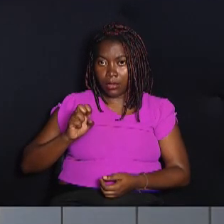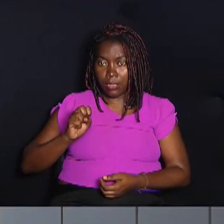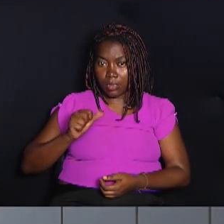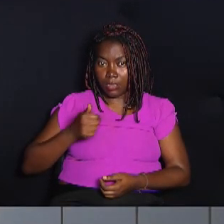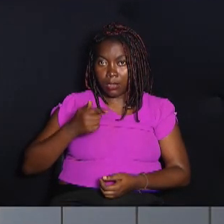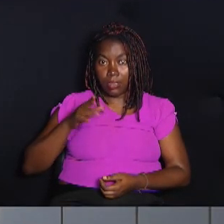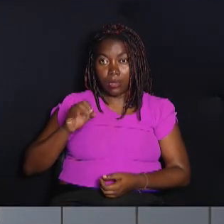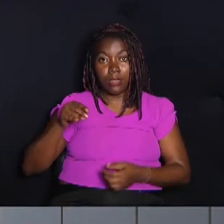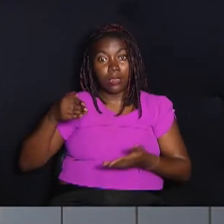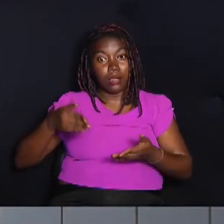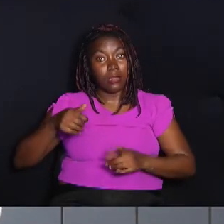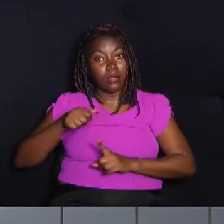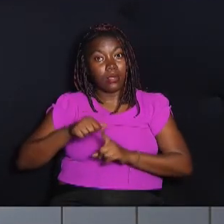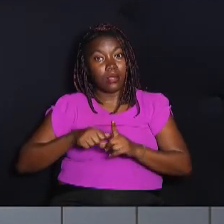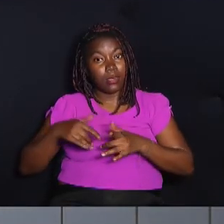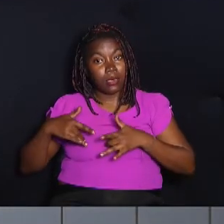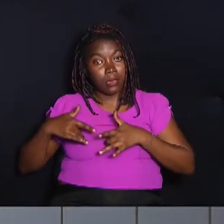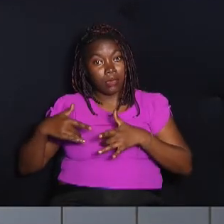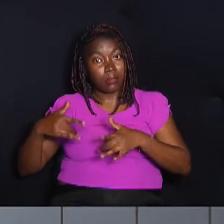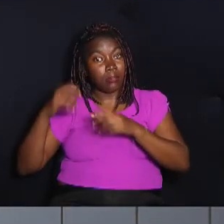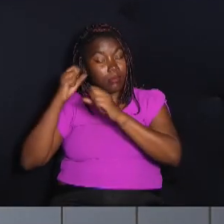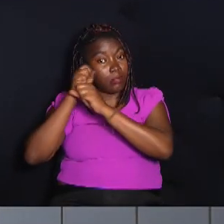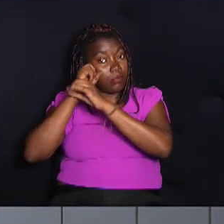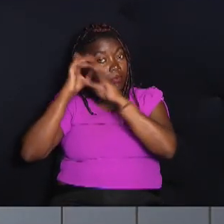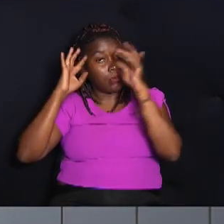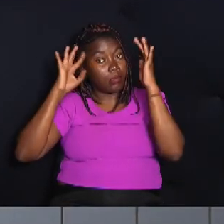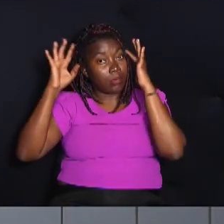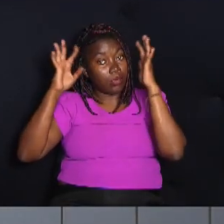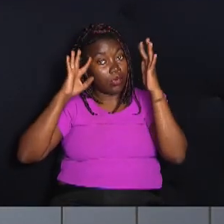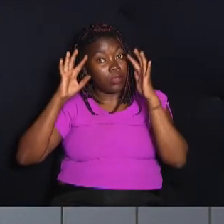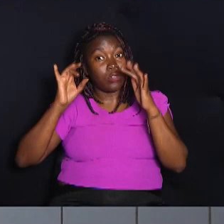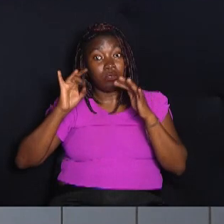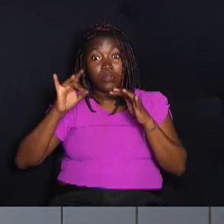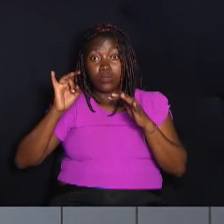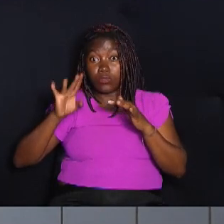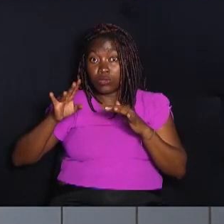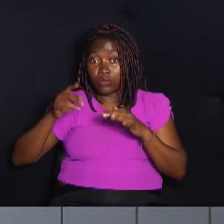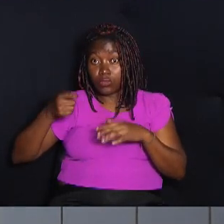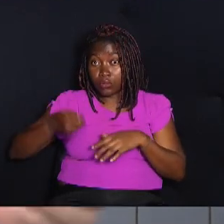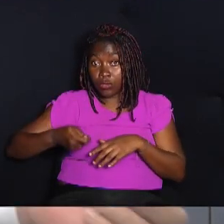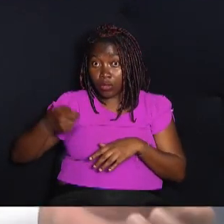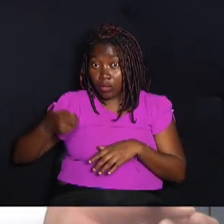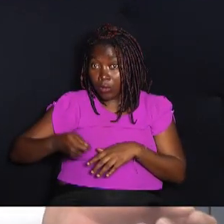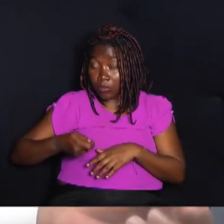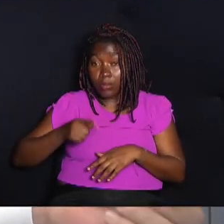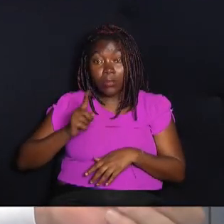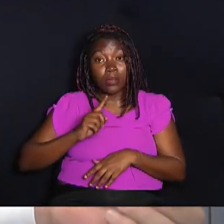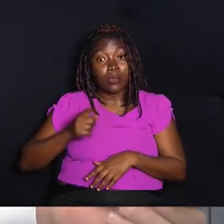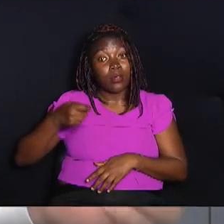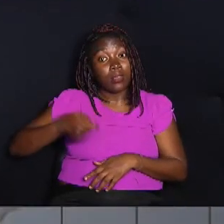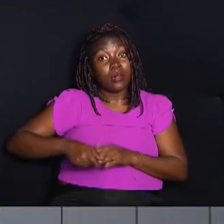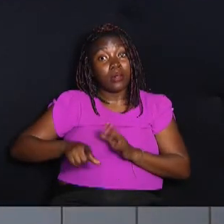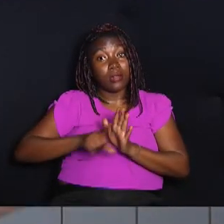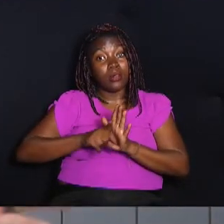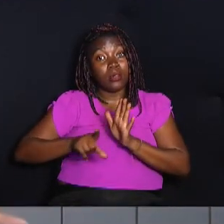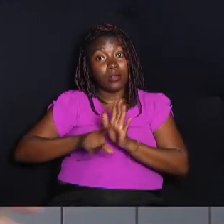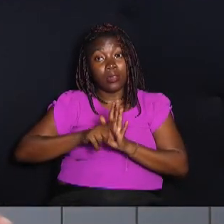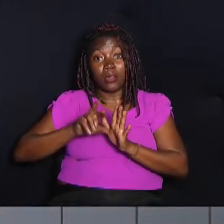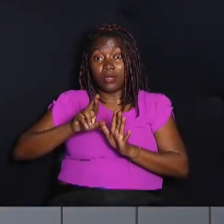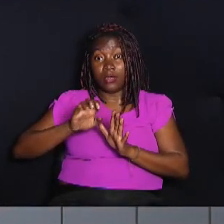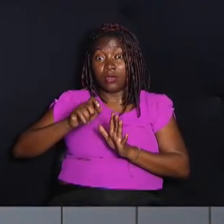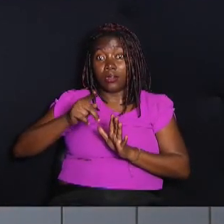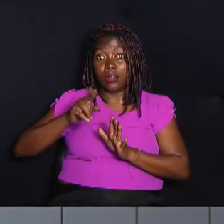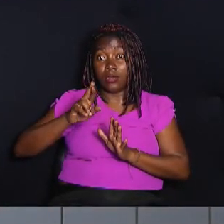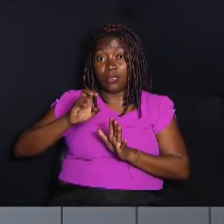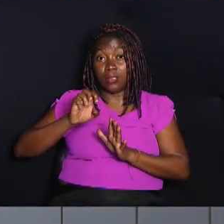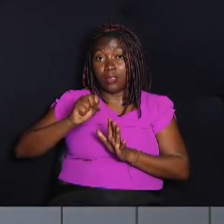reflexão. Agora, não basta só a repressão, o rigor da lei. A Lucimária trouxe aqui algo que eu acho muito